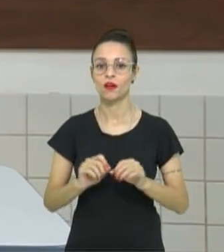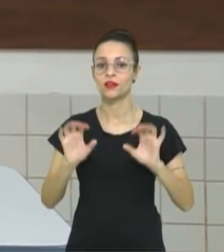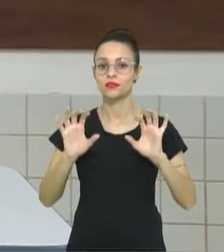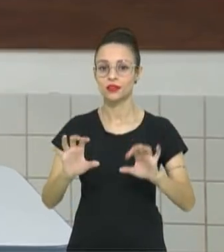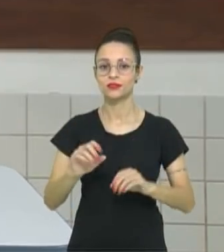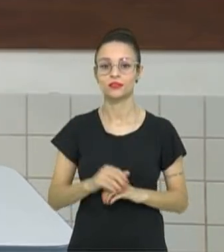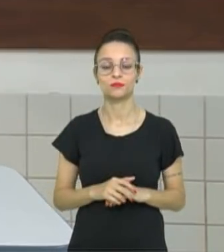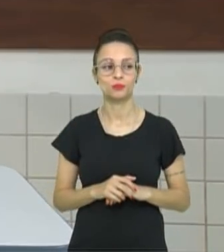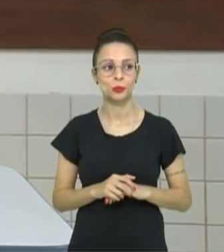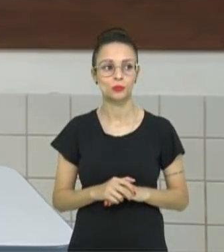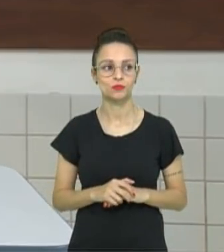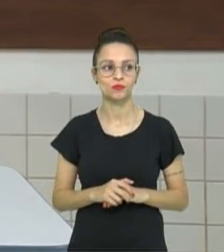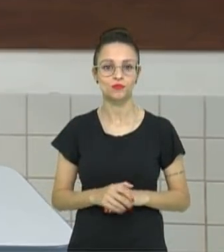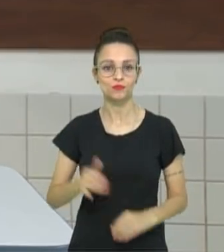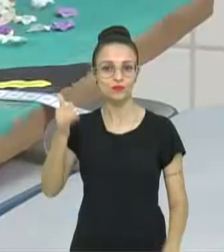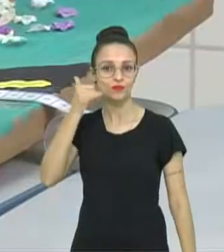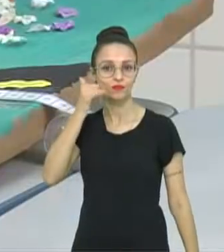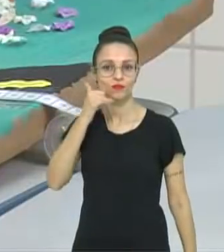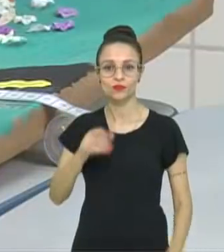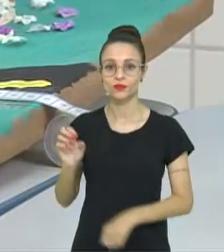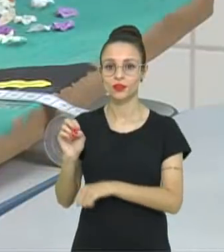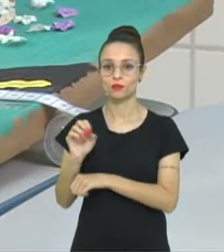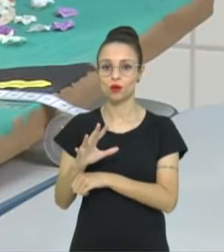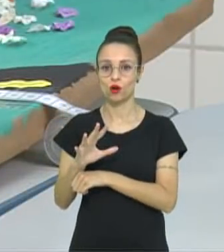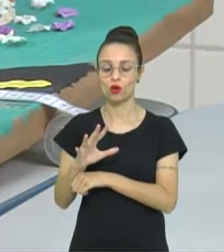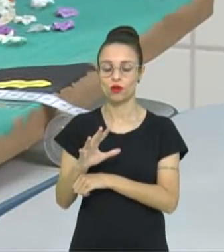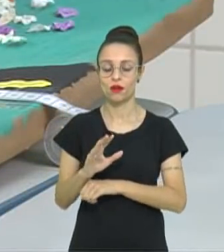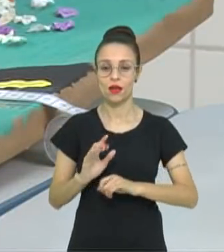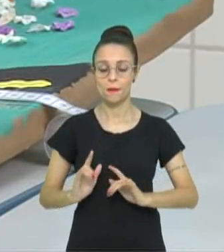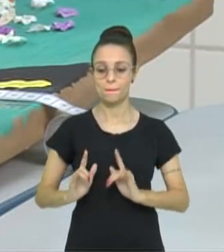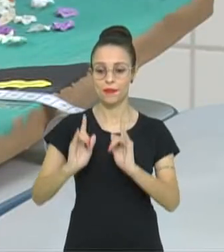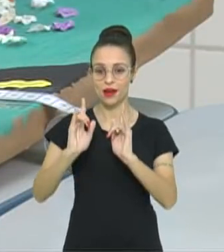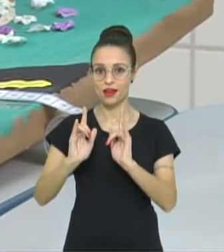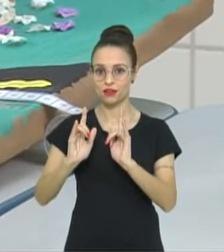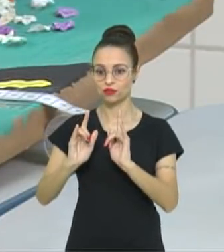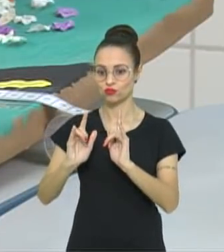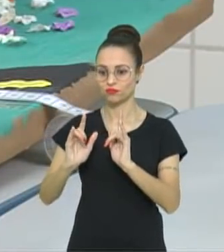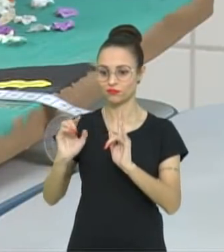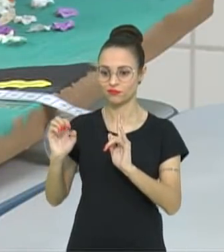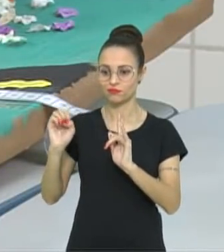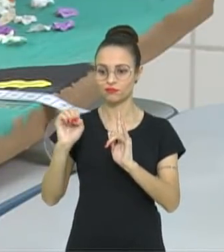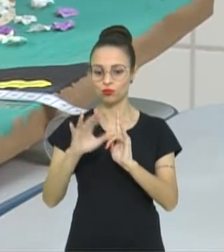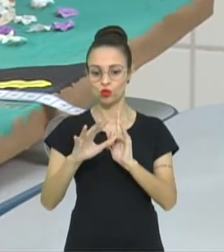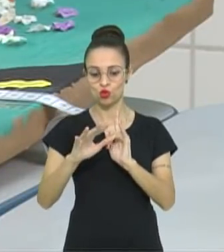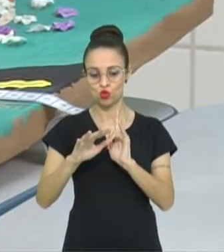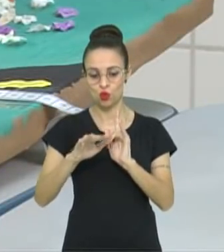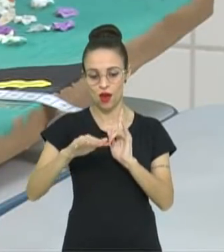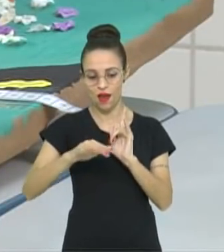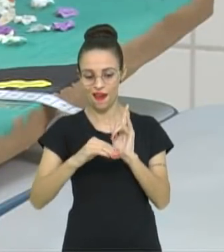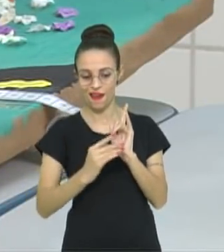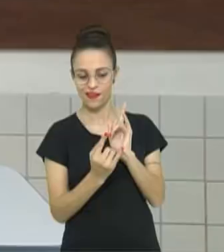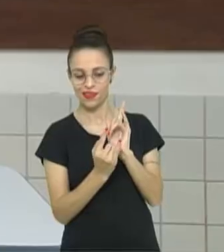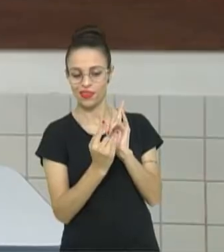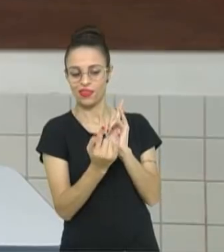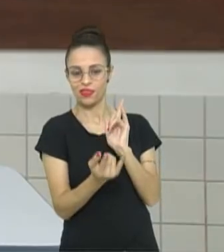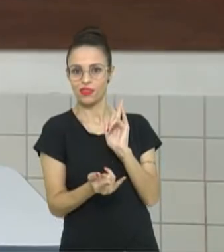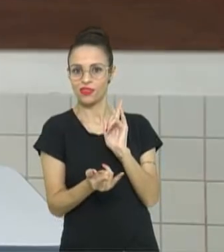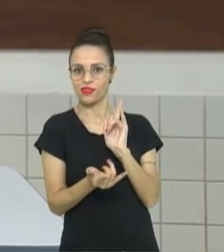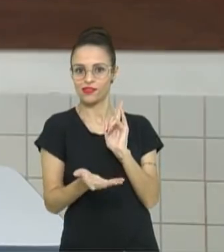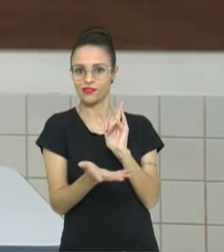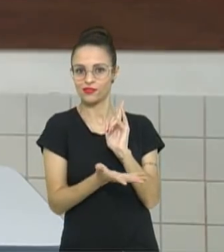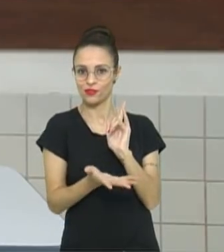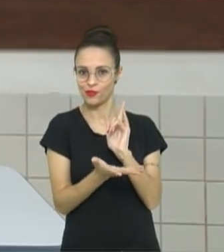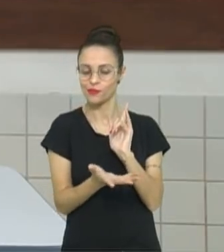posicionar, né, o celular em cima do prédio e você vai ver que ele forma uma sombra. Ou você